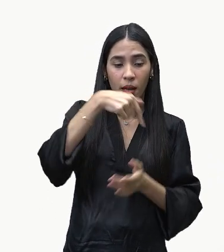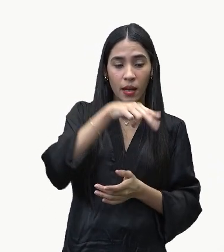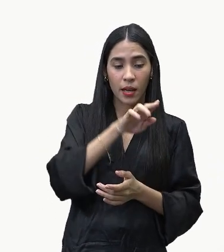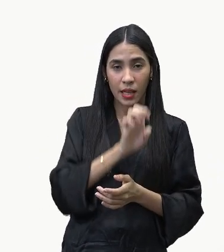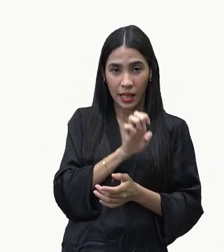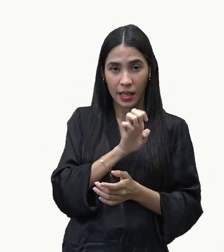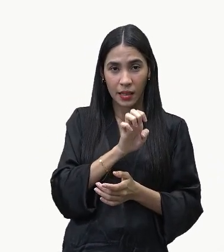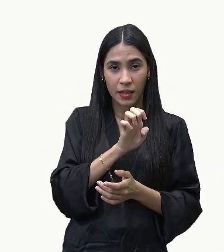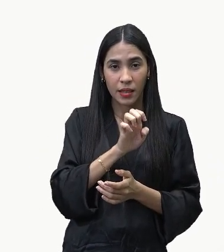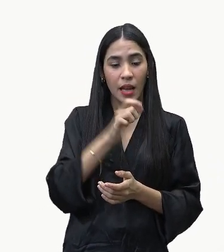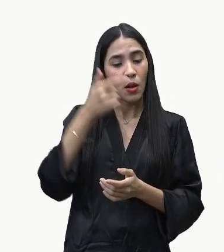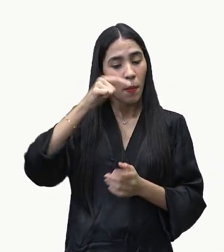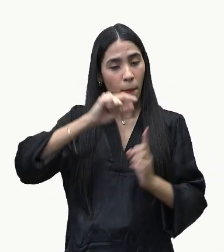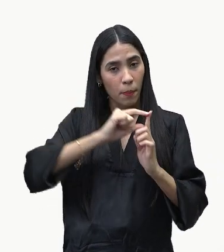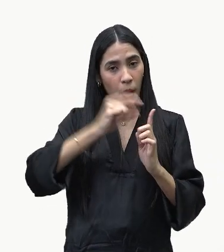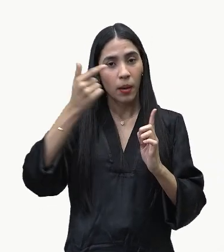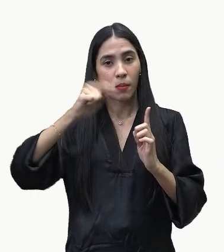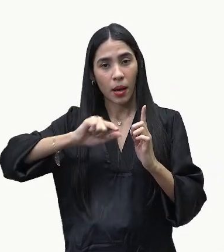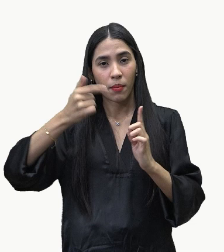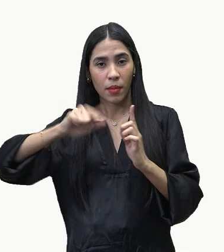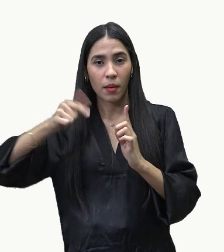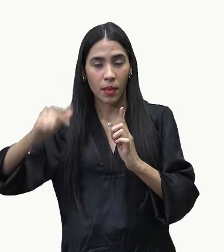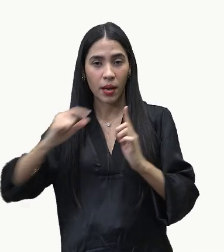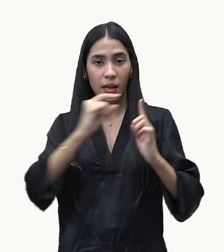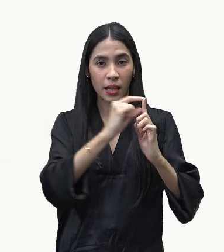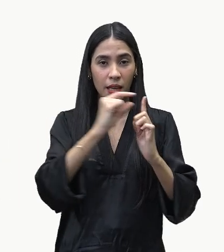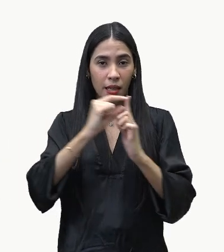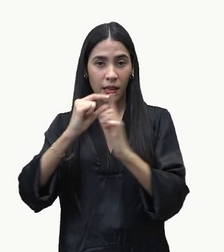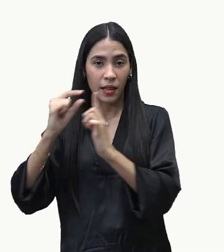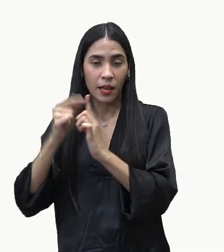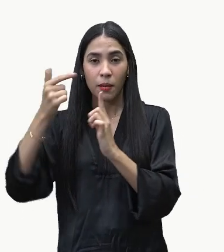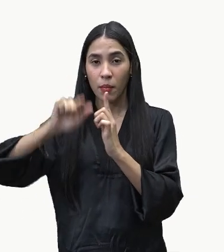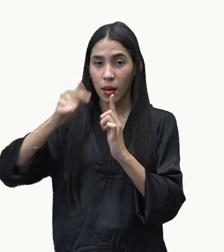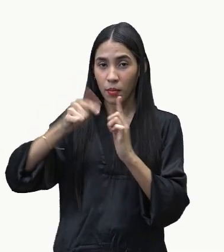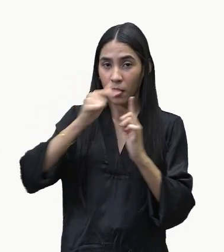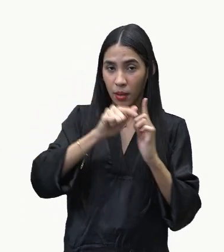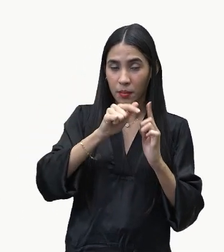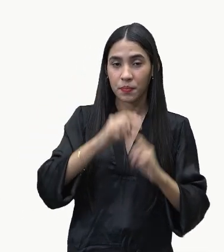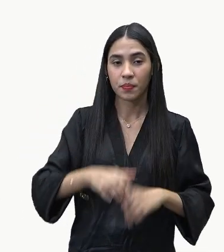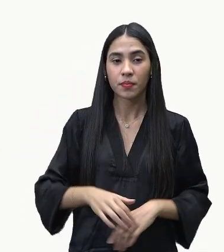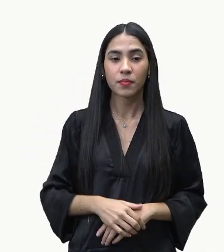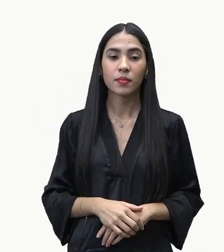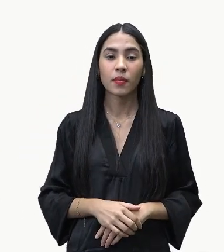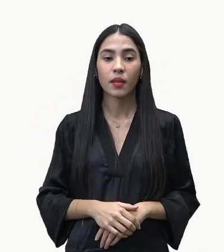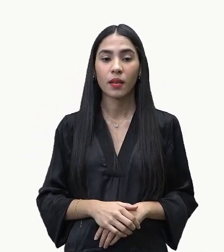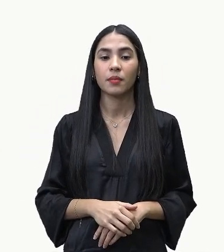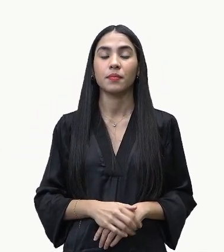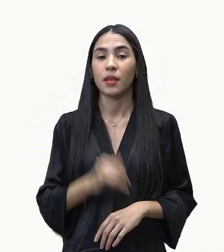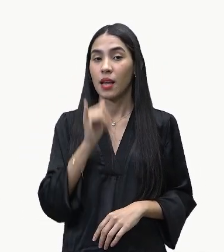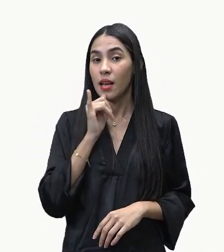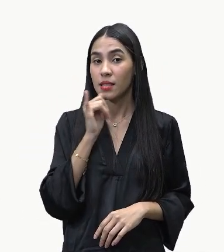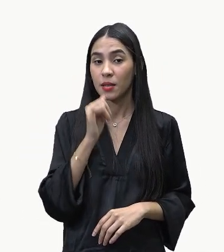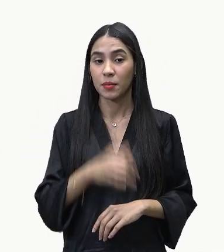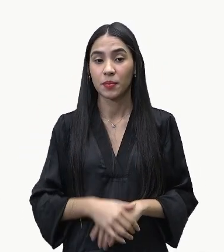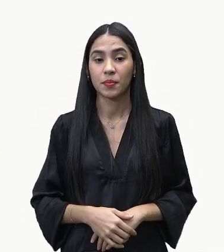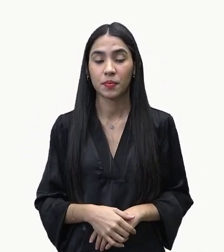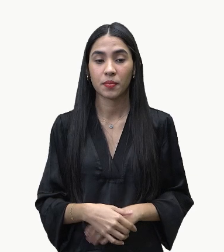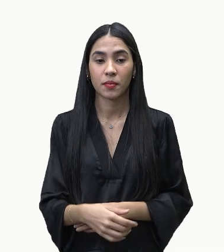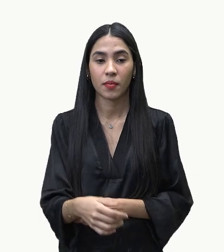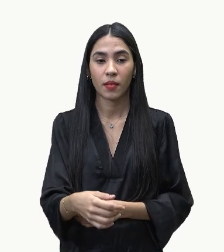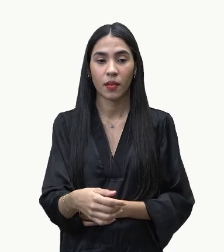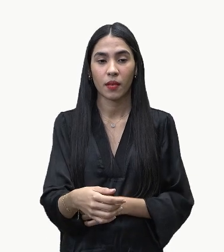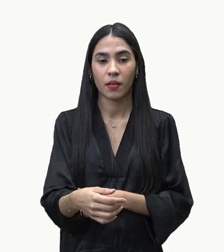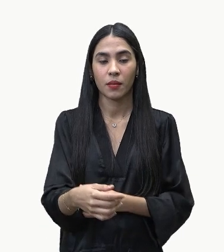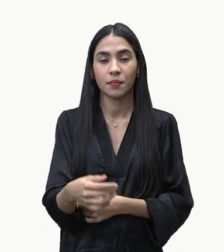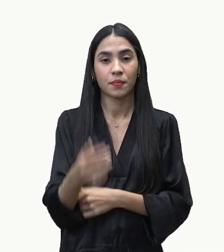né, que vai ali justamente retomando elementos anteriores. Mas vamos mostrar isso para vocês no exemplo, fica